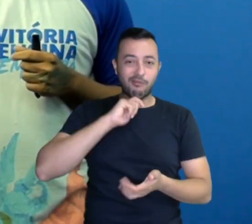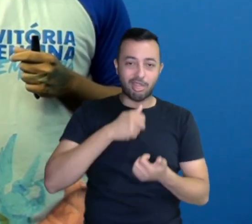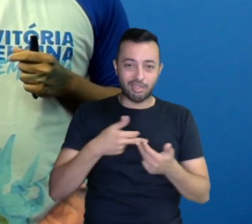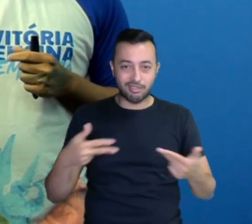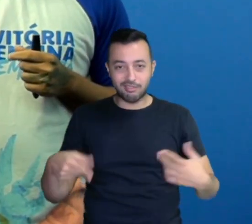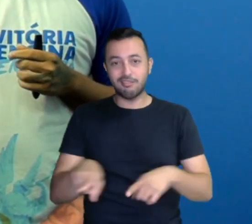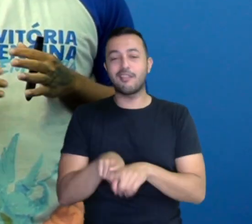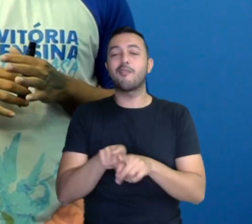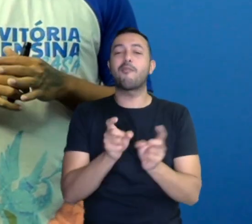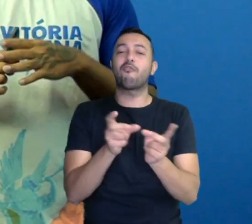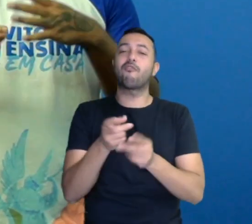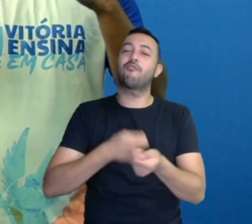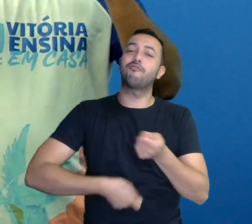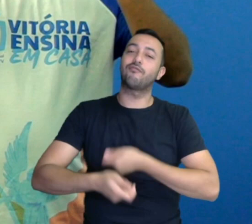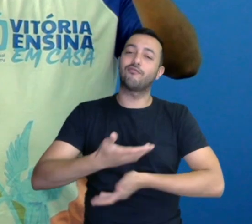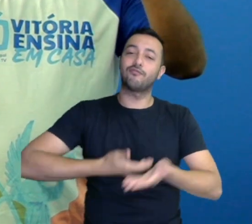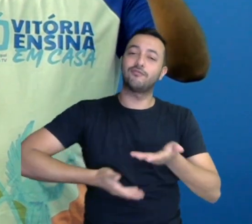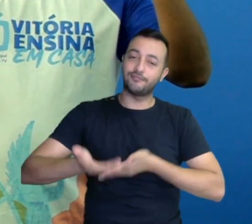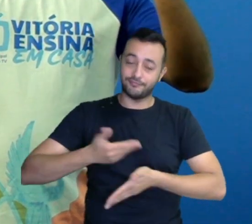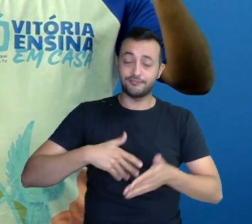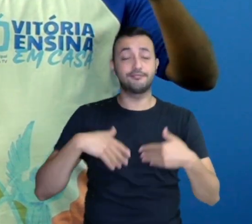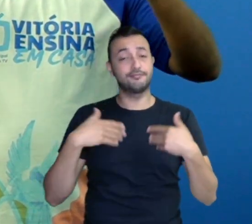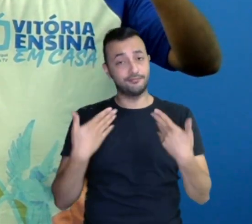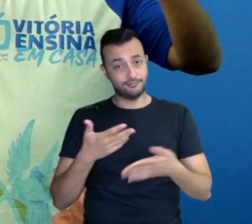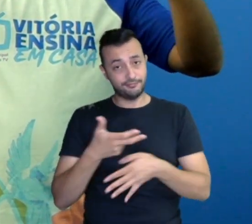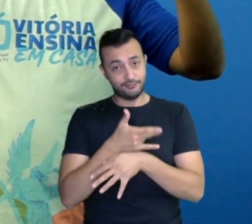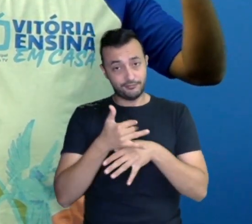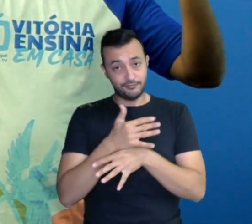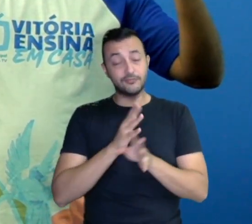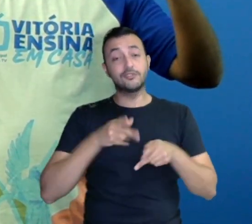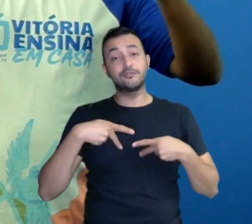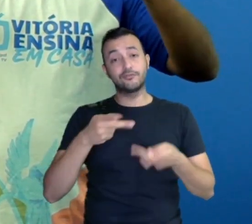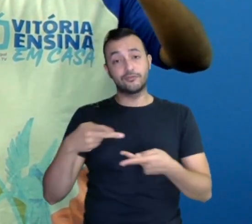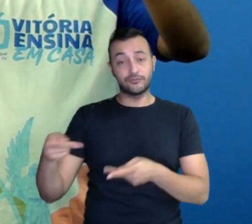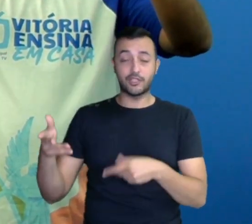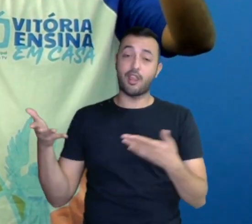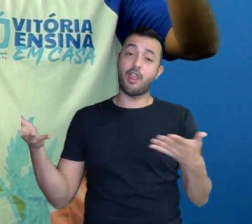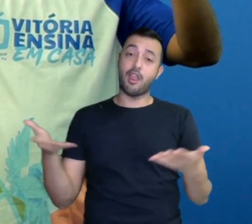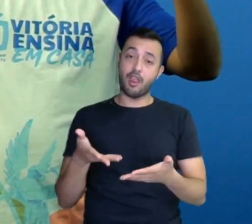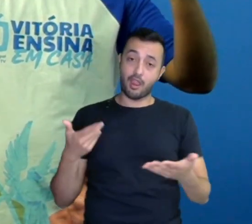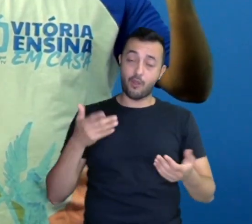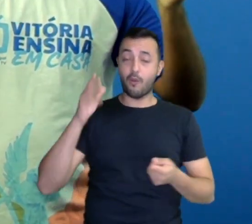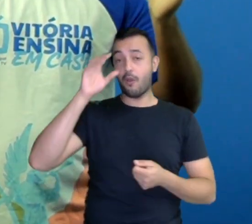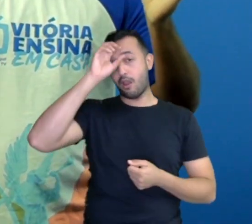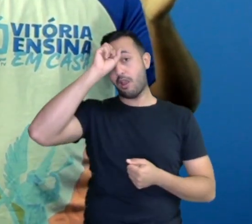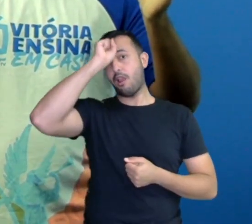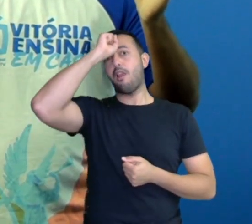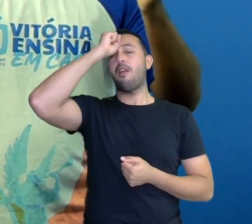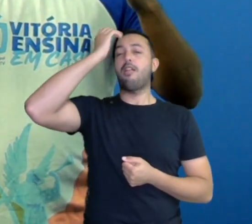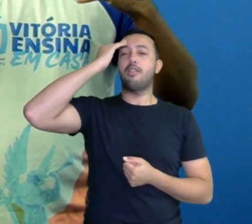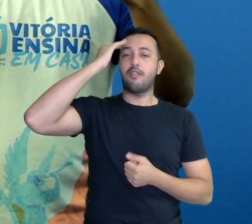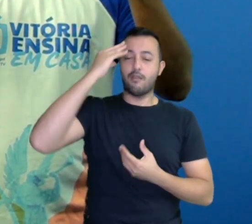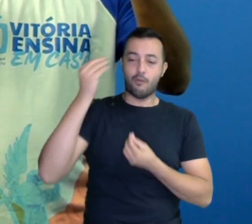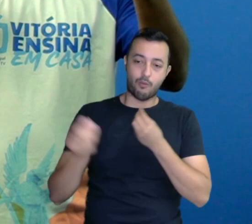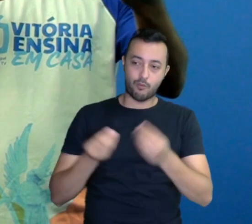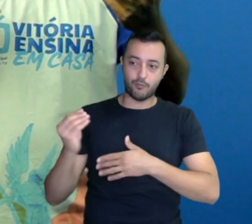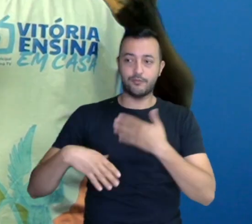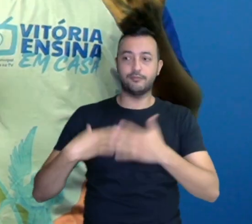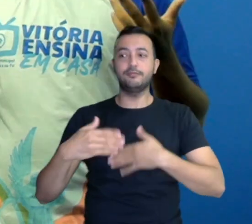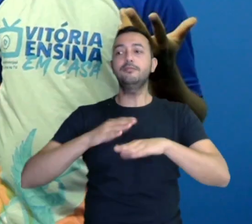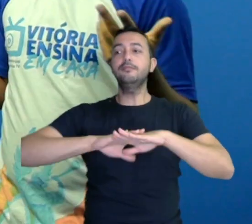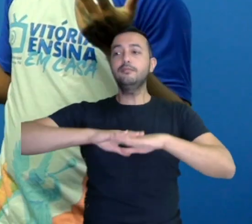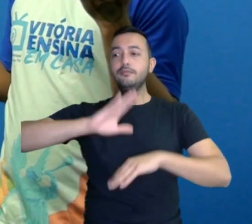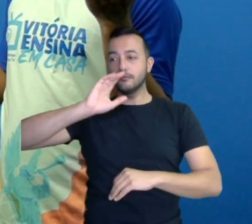relações comerciais, tá? Então, essas cidades que a gente vai visitar agora e tentar compreender como foi que elas desenvolveram, a sua grande